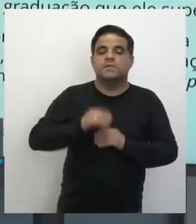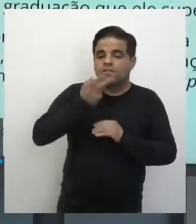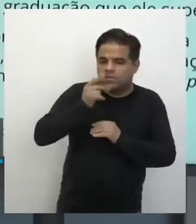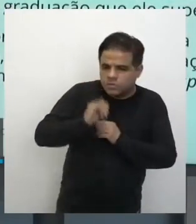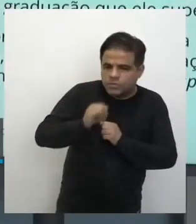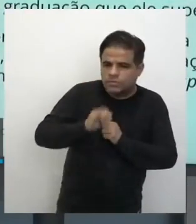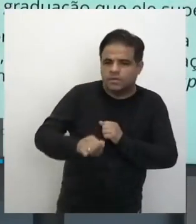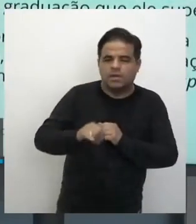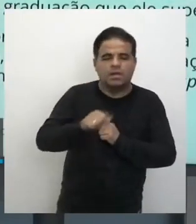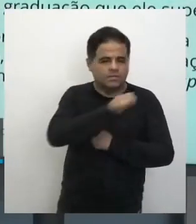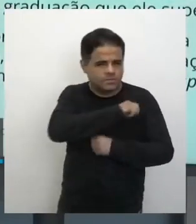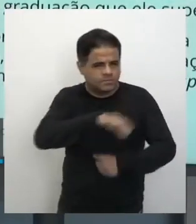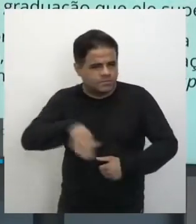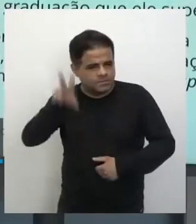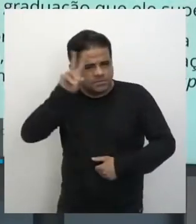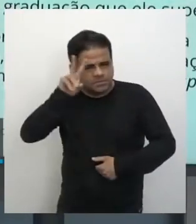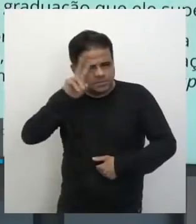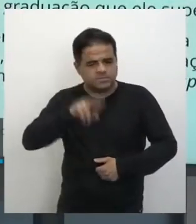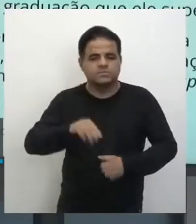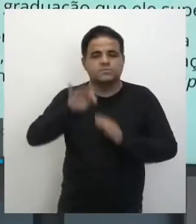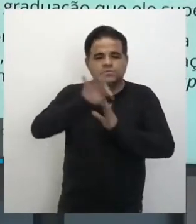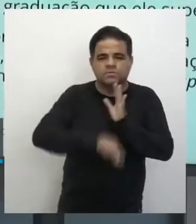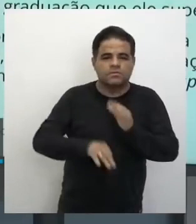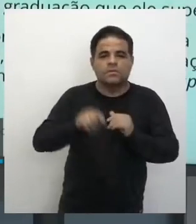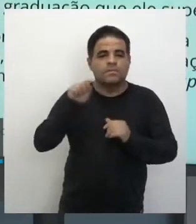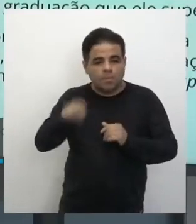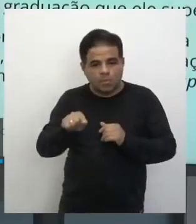ditado, os alunos vão lembrar, né? E estava fazendo um ditado de um texto, aí ele